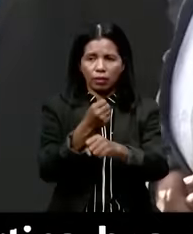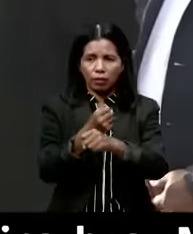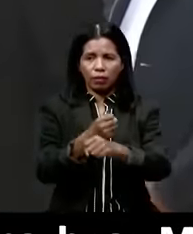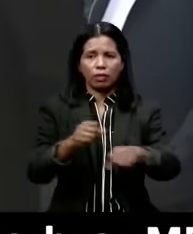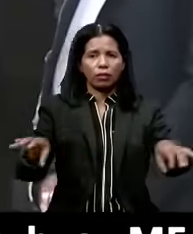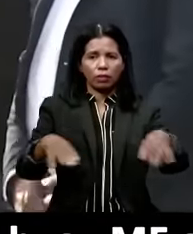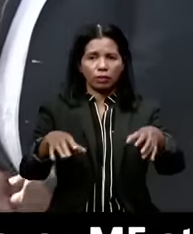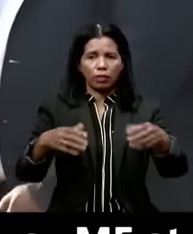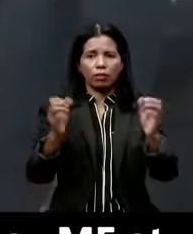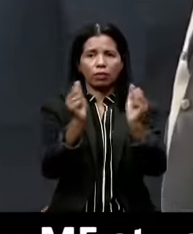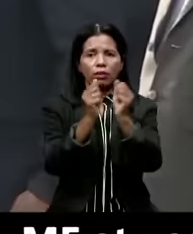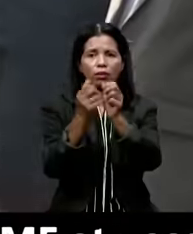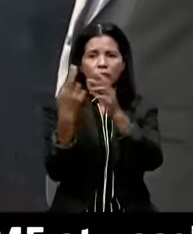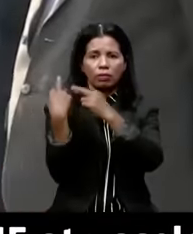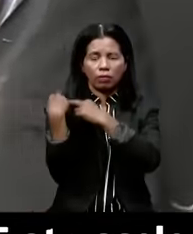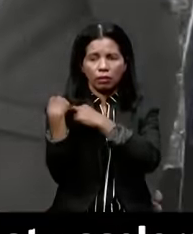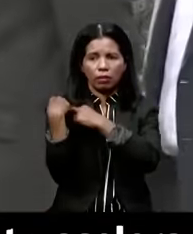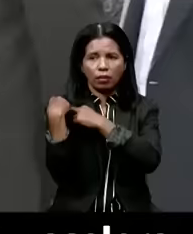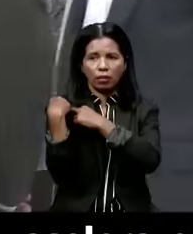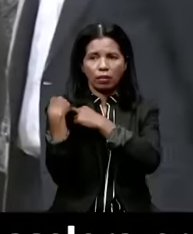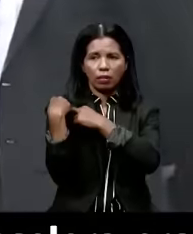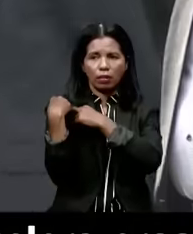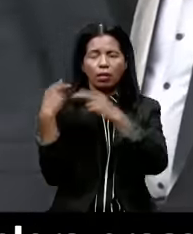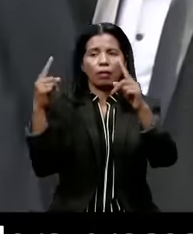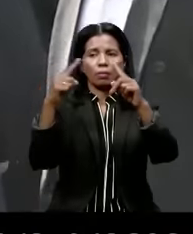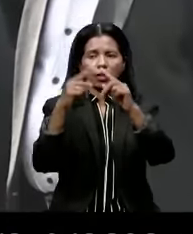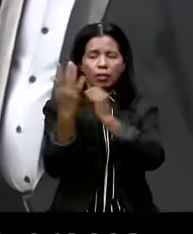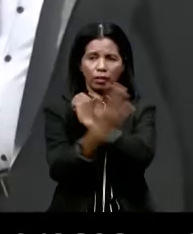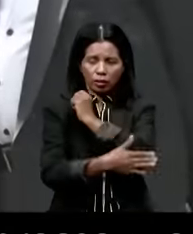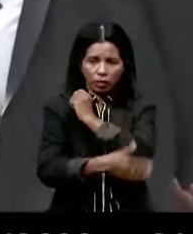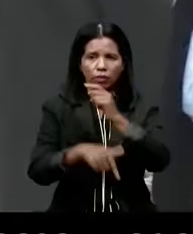ou responsabilidade. Vá, Raidené!